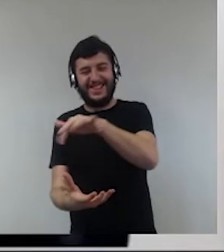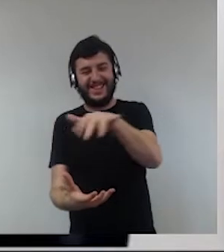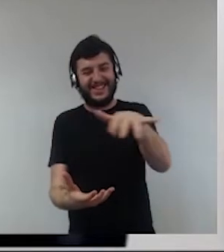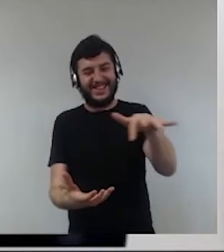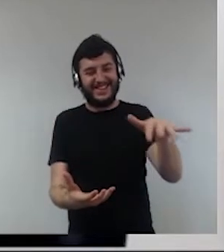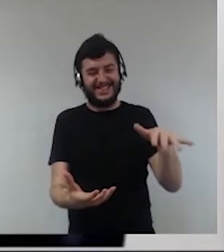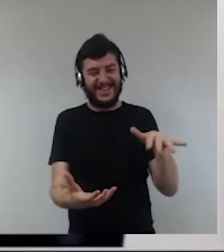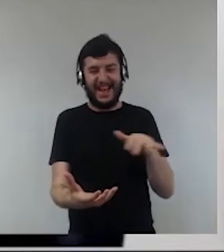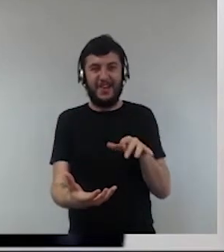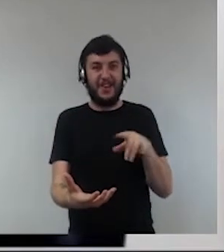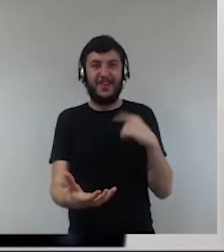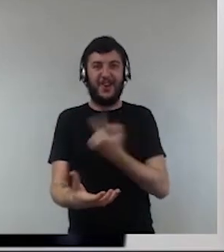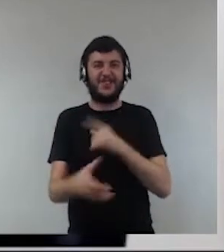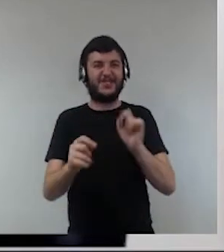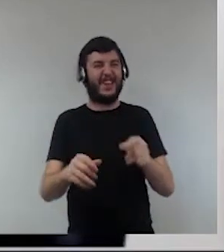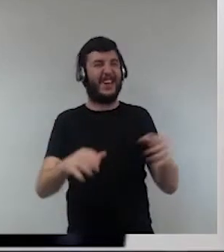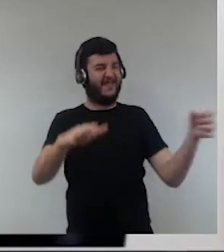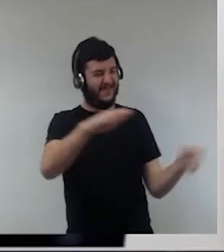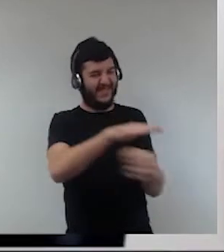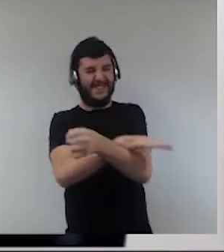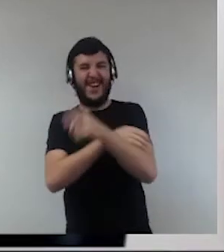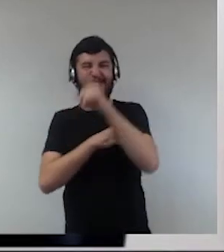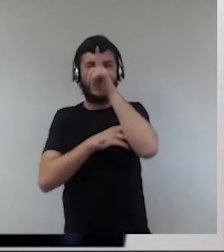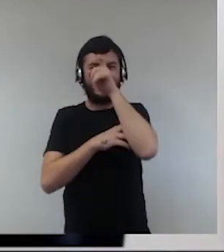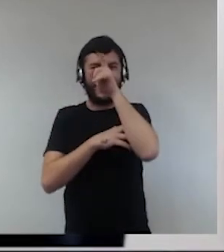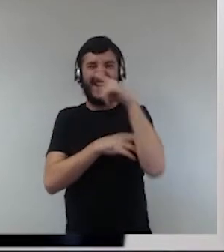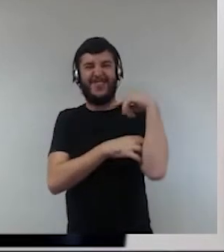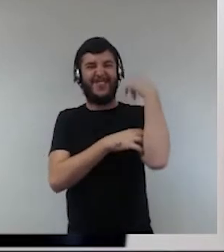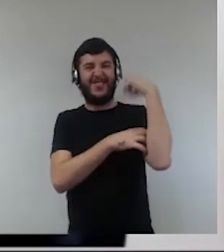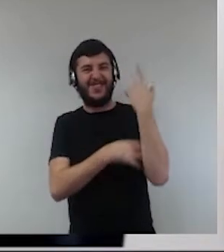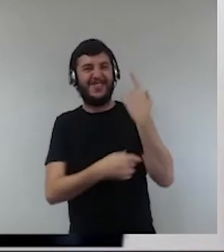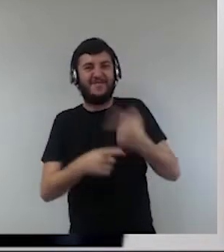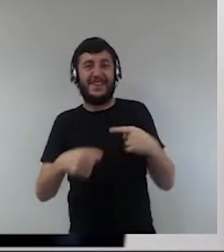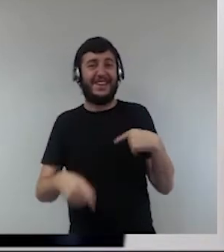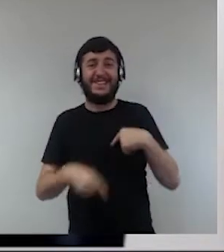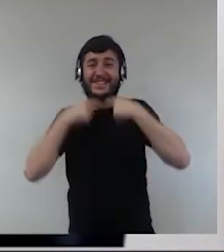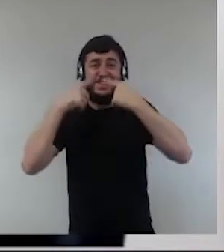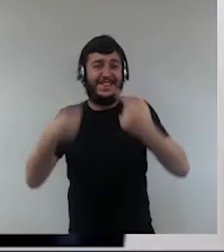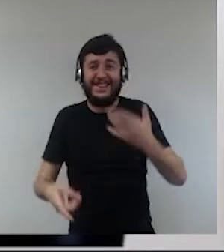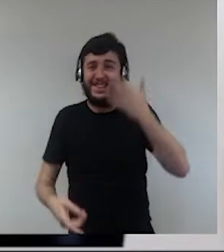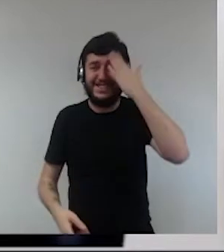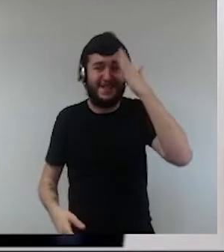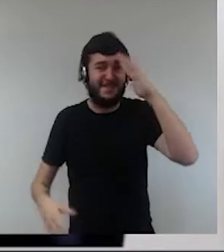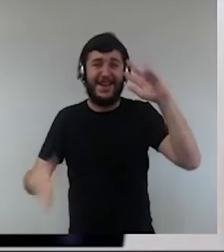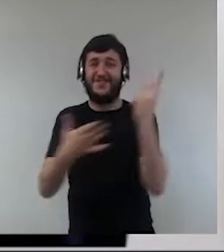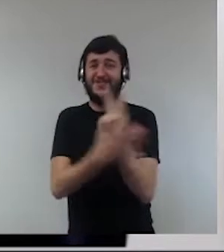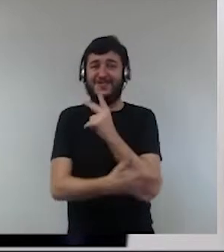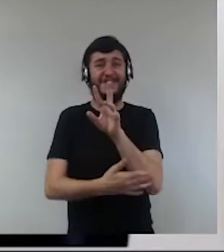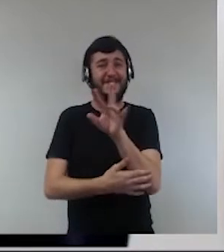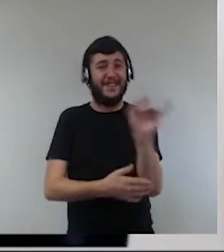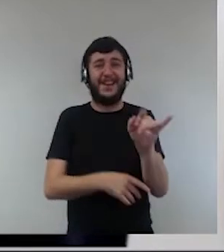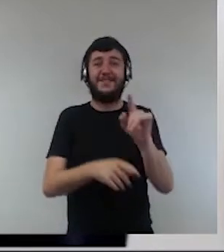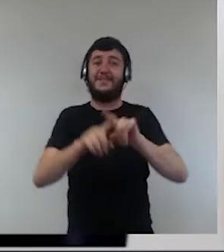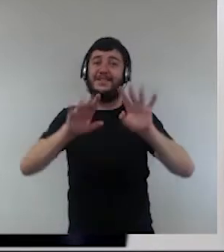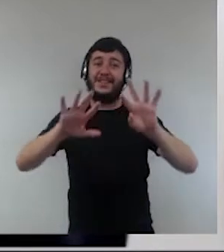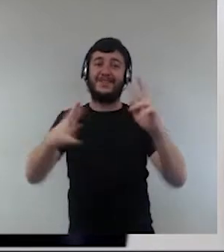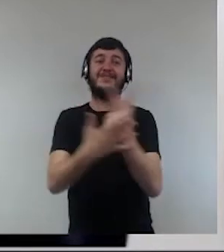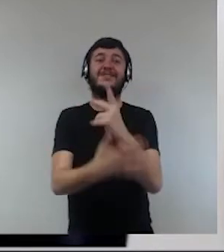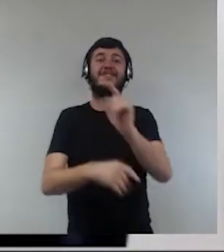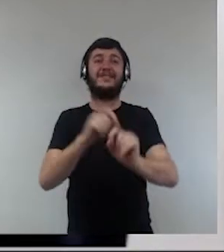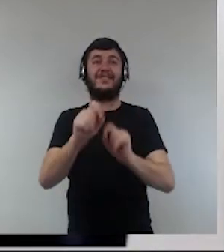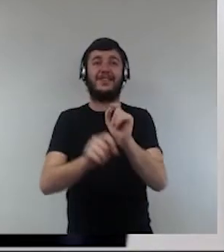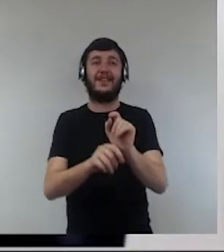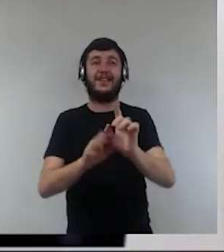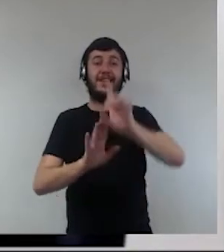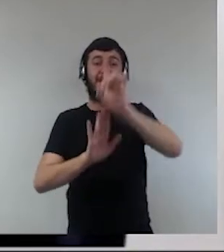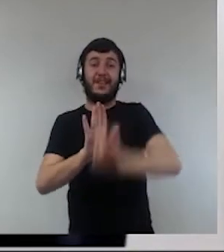maluco. Ninguém poderia prever um estado como esse, é um estado absolutamente excepcional. Mas no direito, e aqui eu